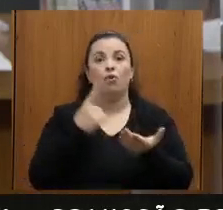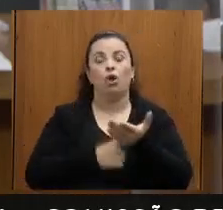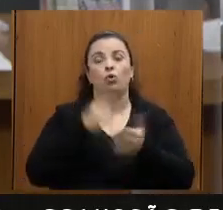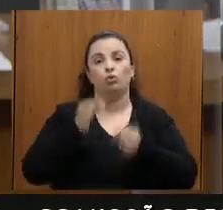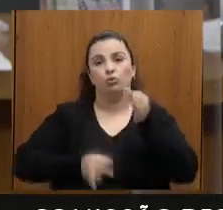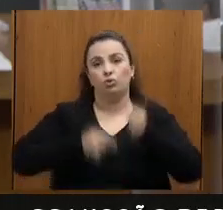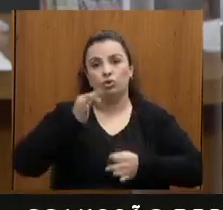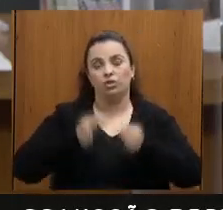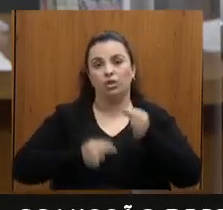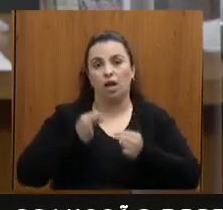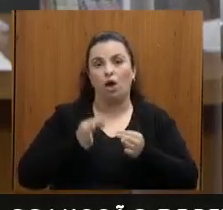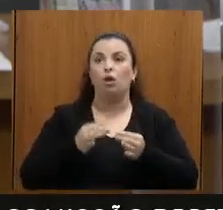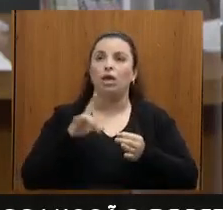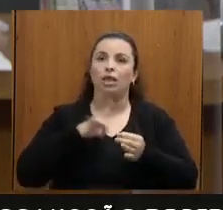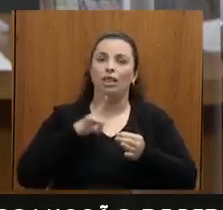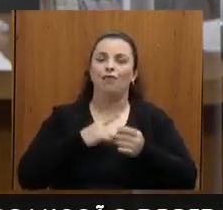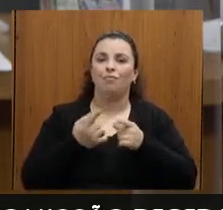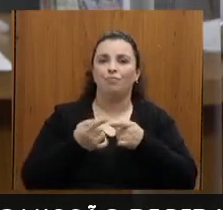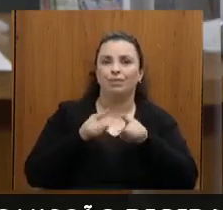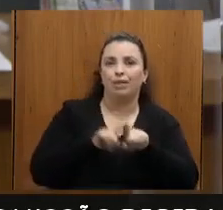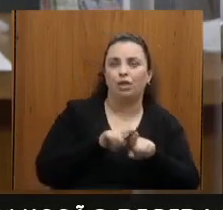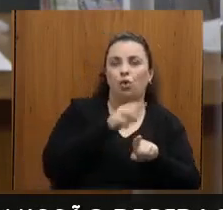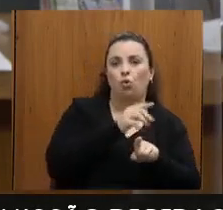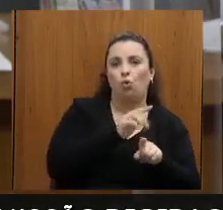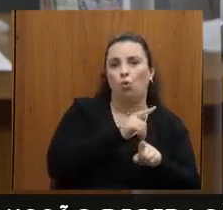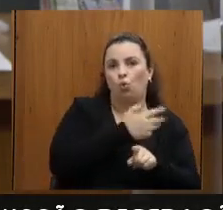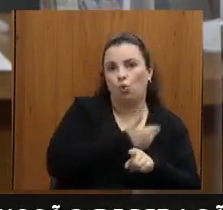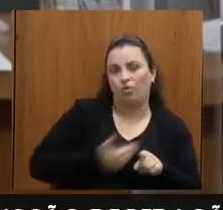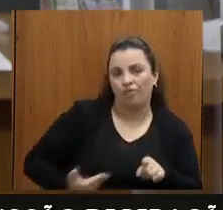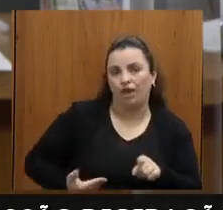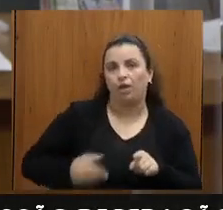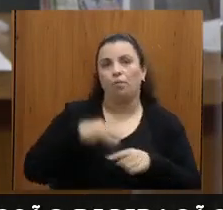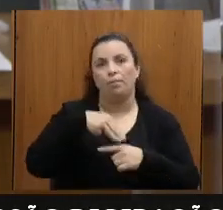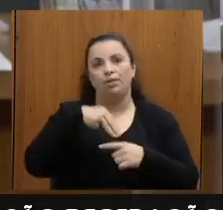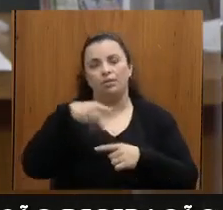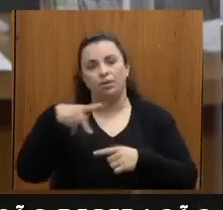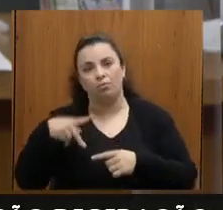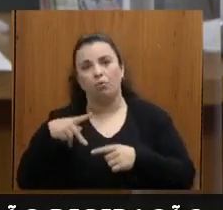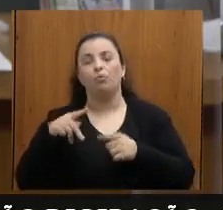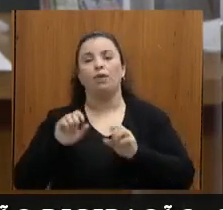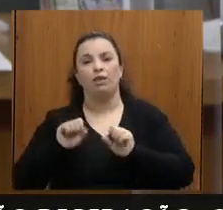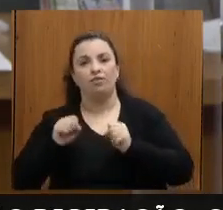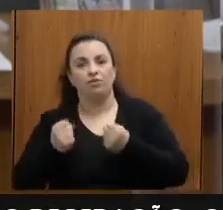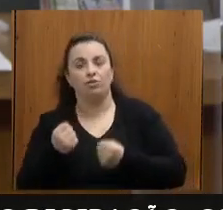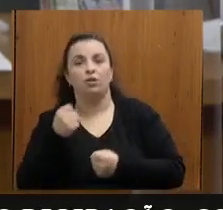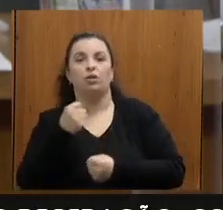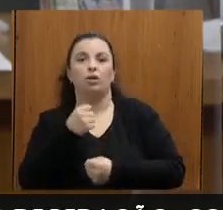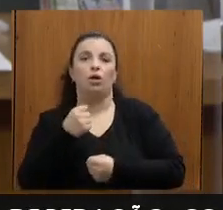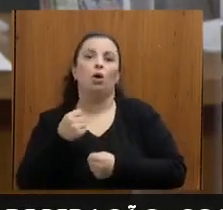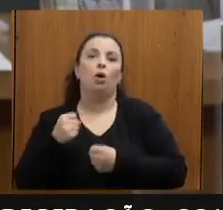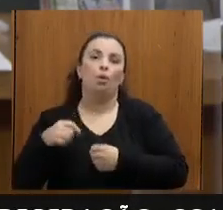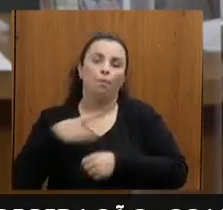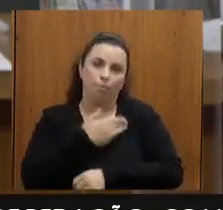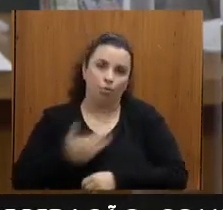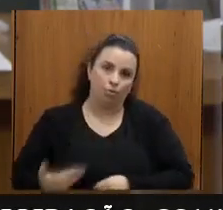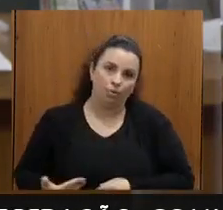celebrado entre o governo do Estado, o Ministério Público Federal, Estadual e Defensoria Pública junto à empresa Vale com mediação do TJ no valor de